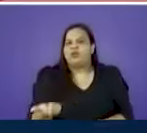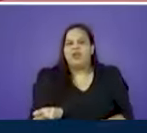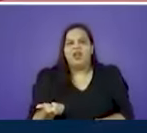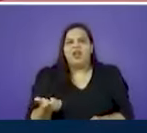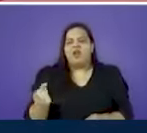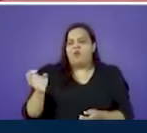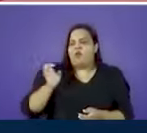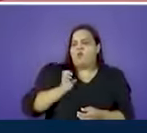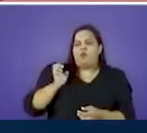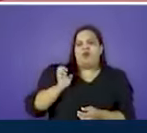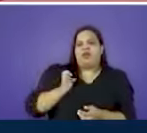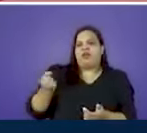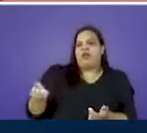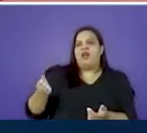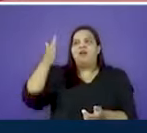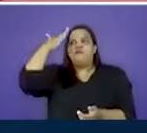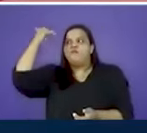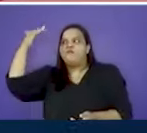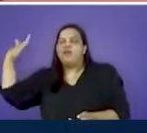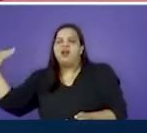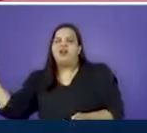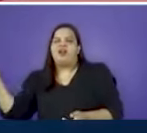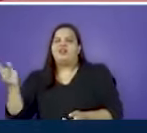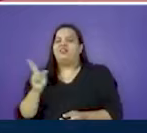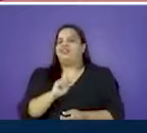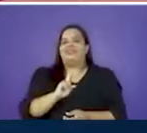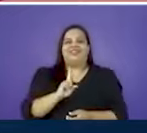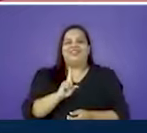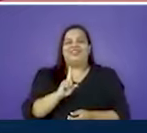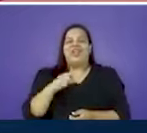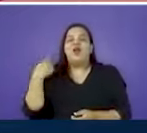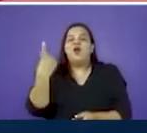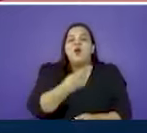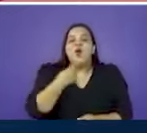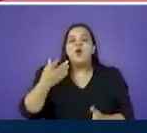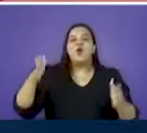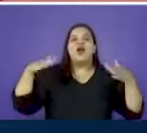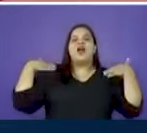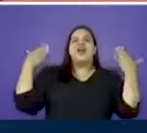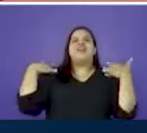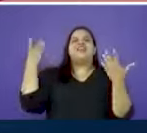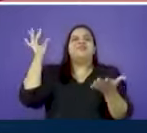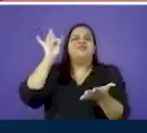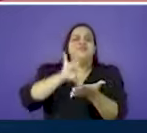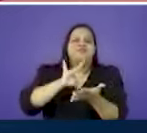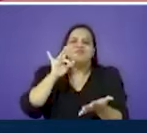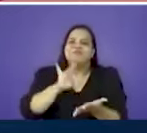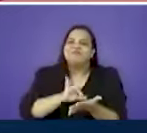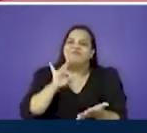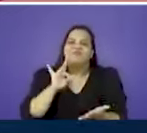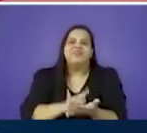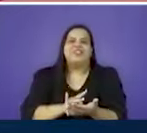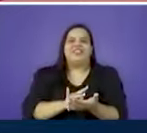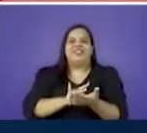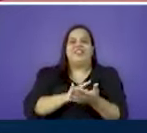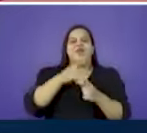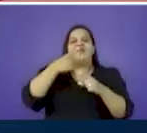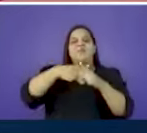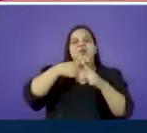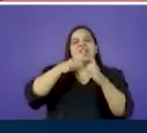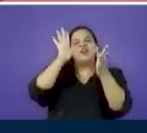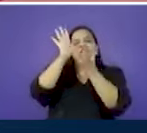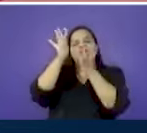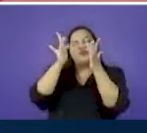pelos bens, pela fama. A nossa alegria é real e é definitiva, porque é estabelecida por